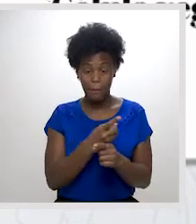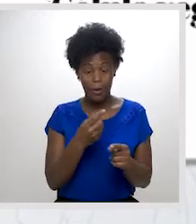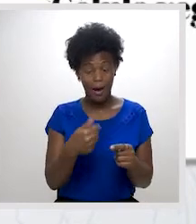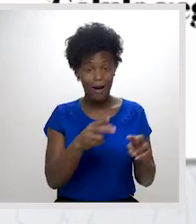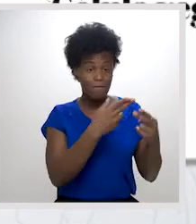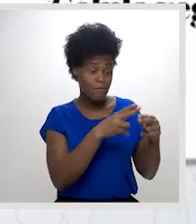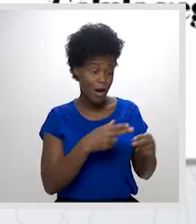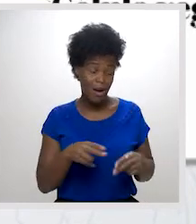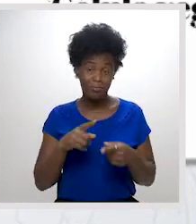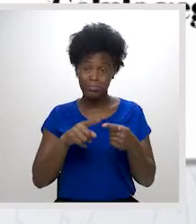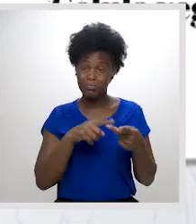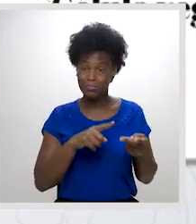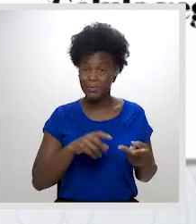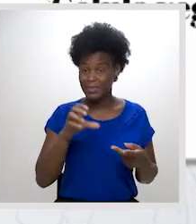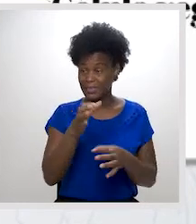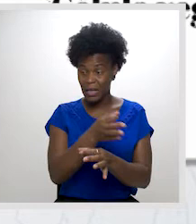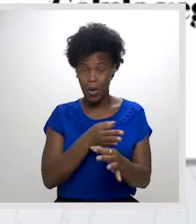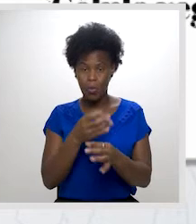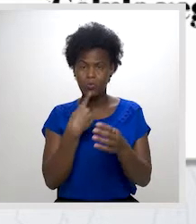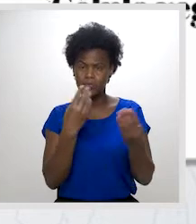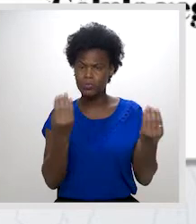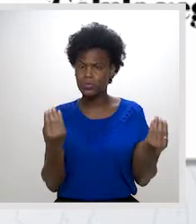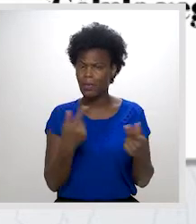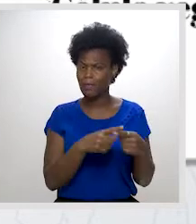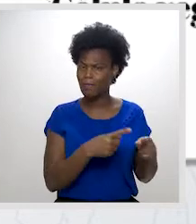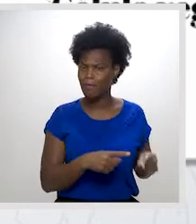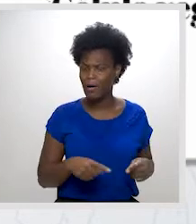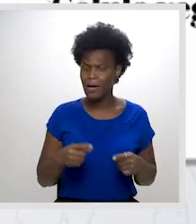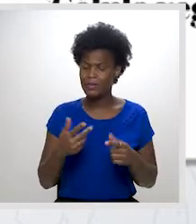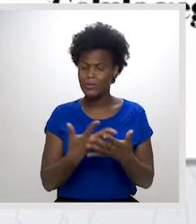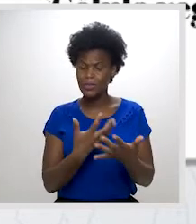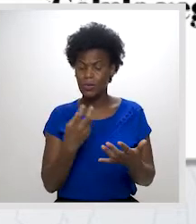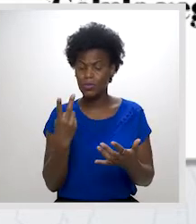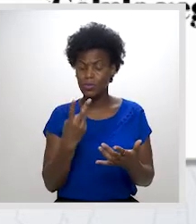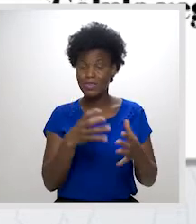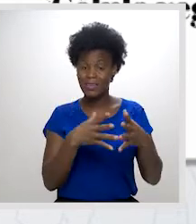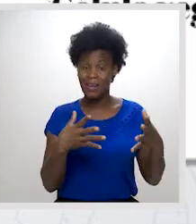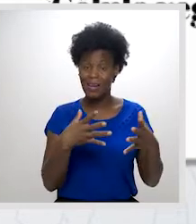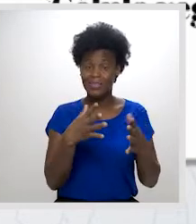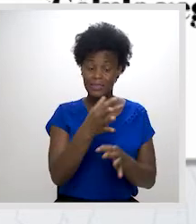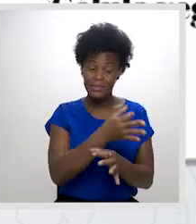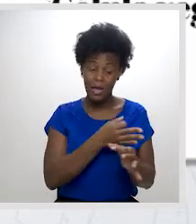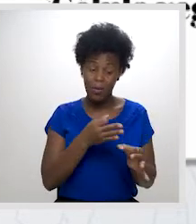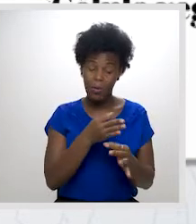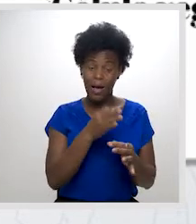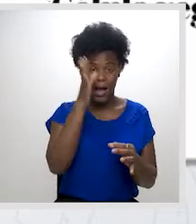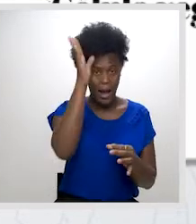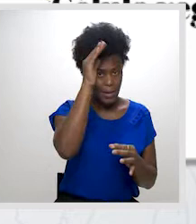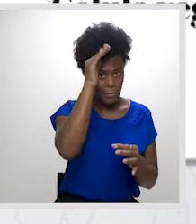Porque existem vários tipos de células, destaca-se as duas grandes células, que é a célula animal